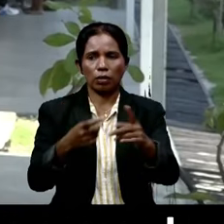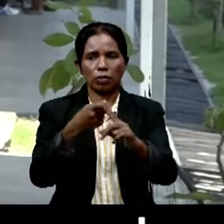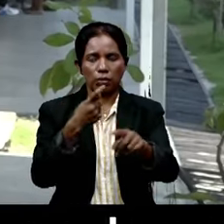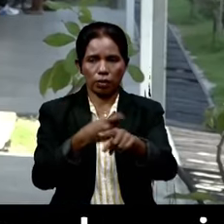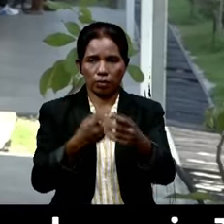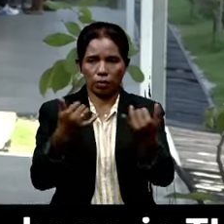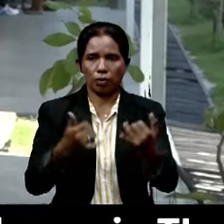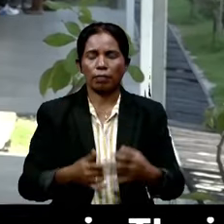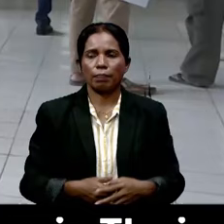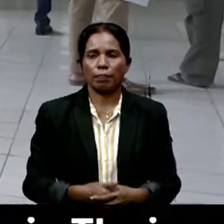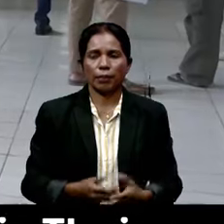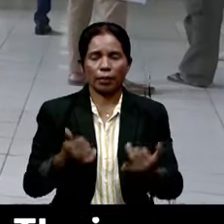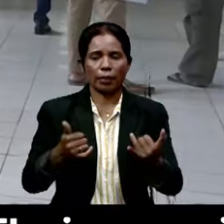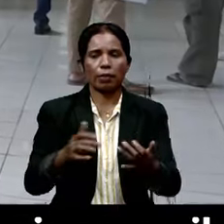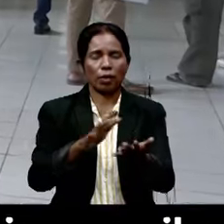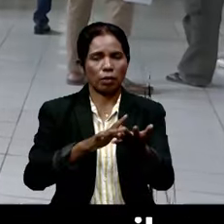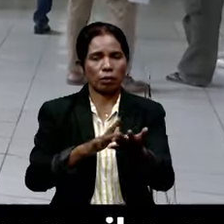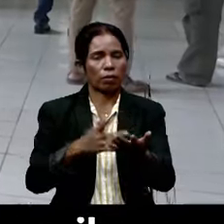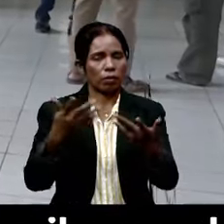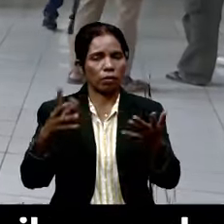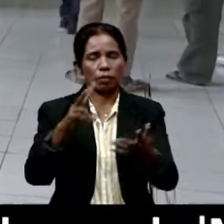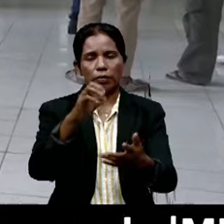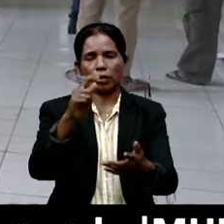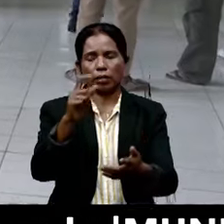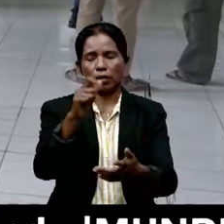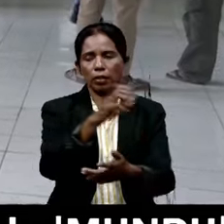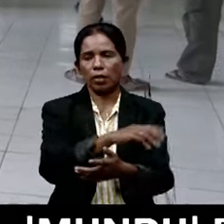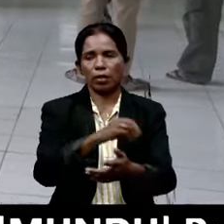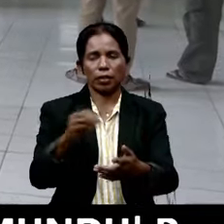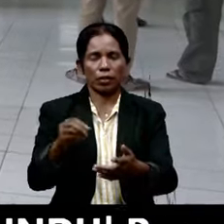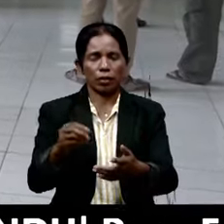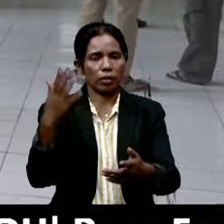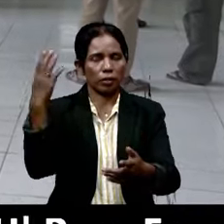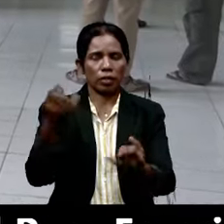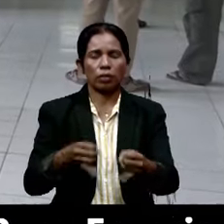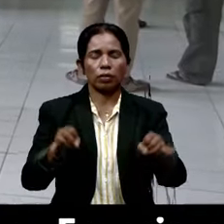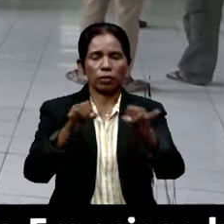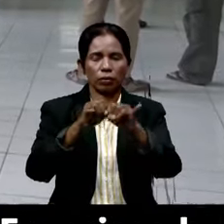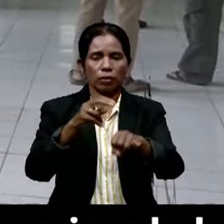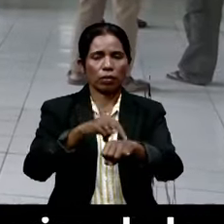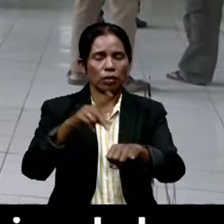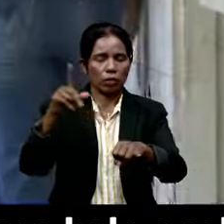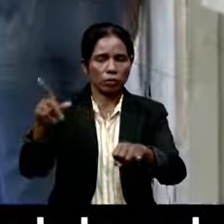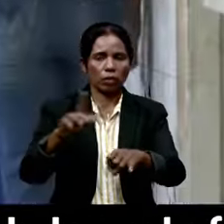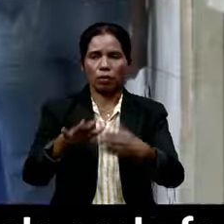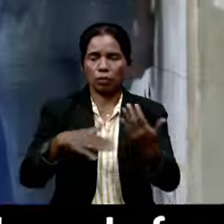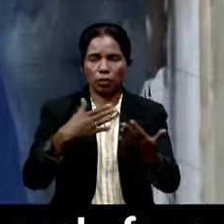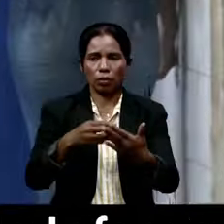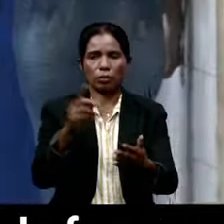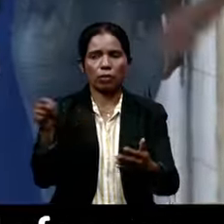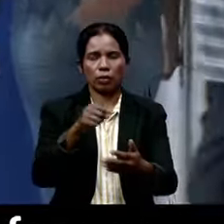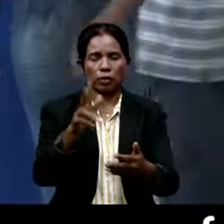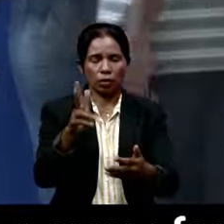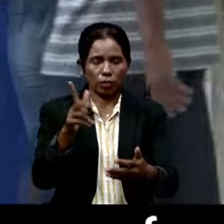den dadau ne stock out imoro vital essencial no necessário ia instituto nacional farmácia no produto médico por cento tolu